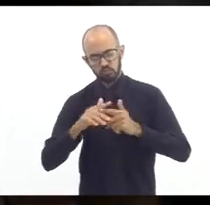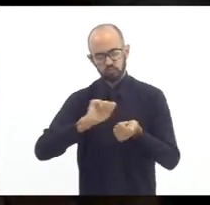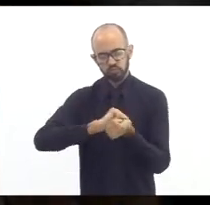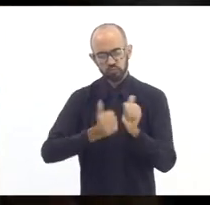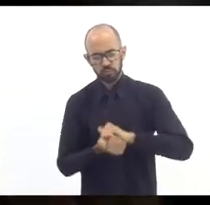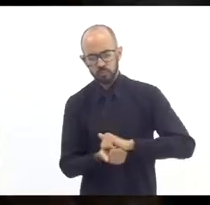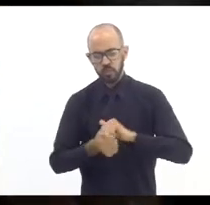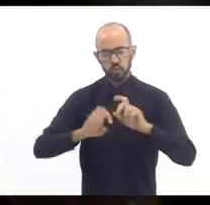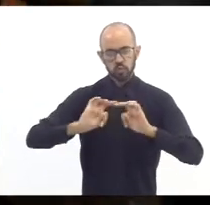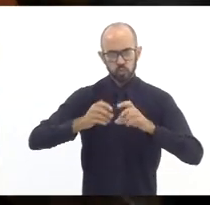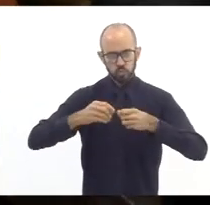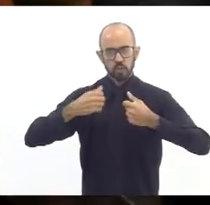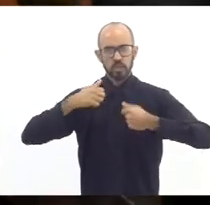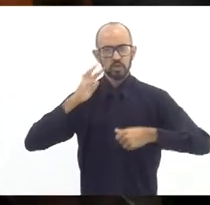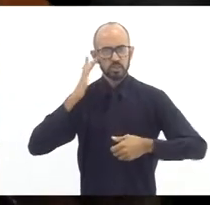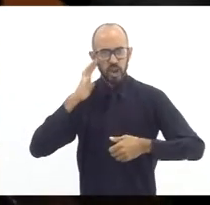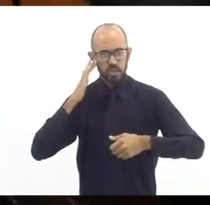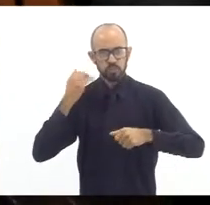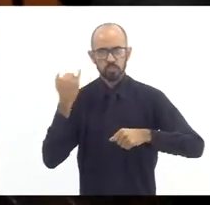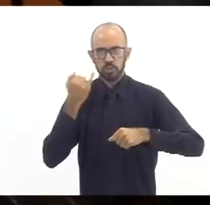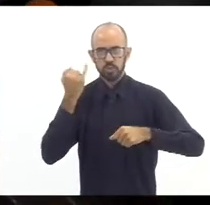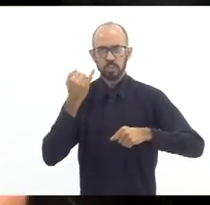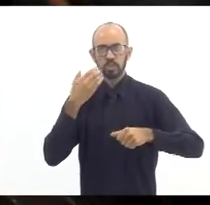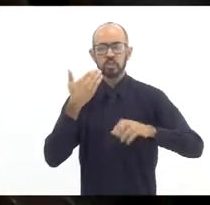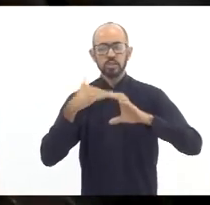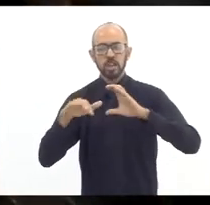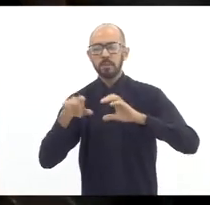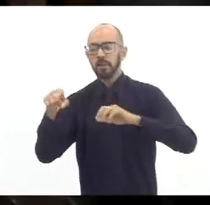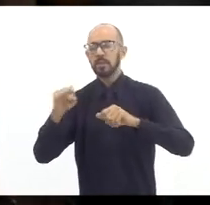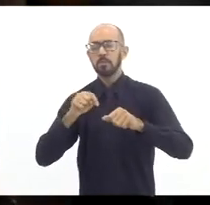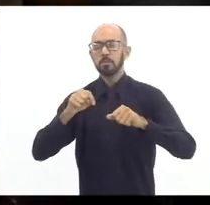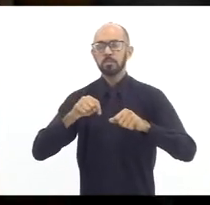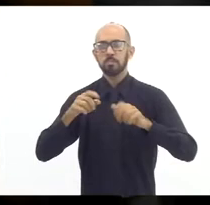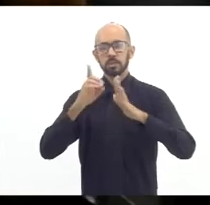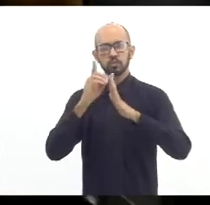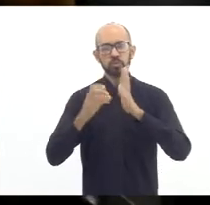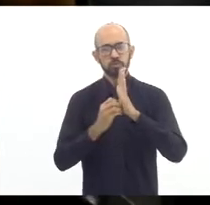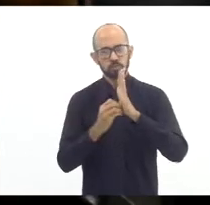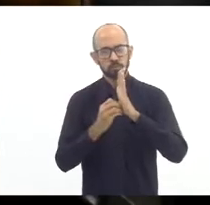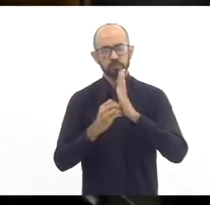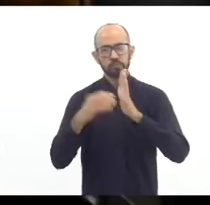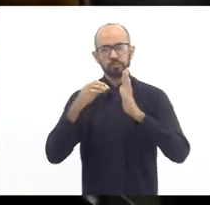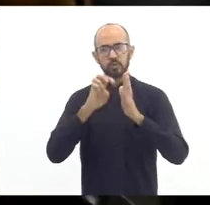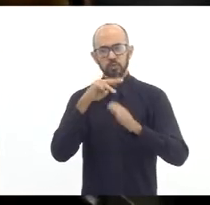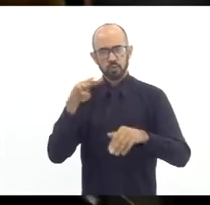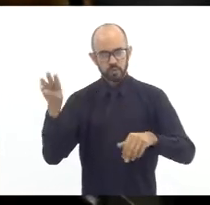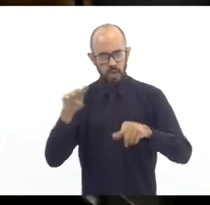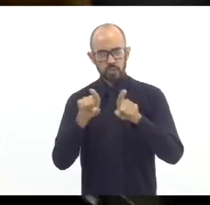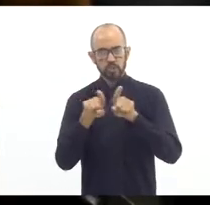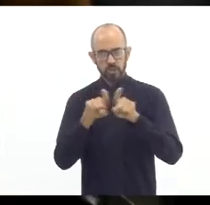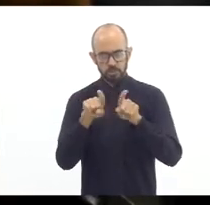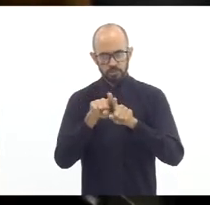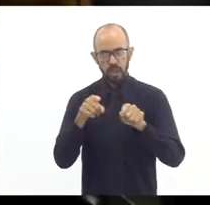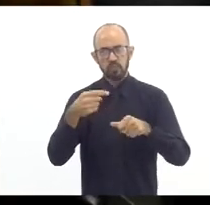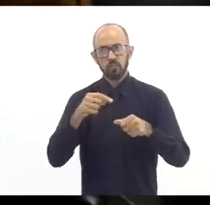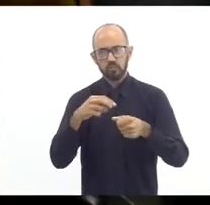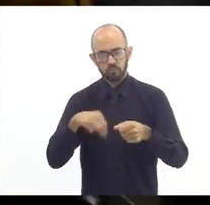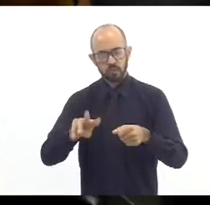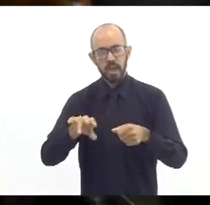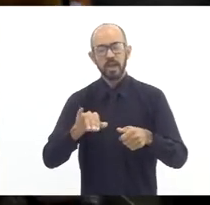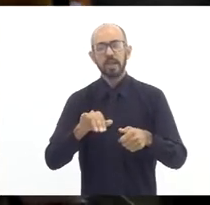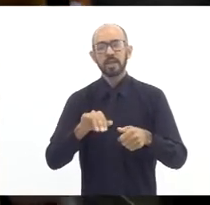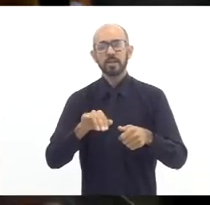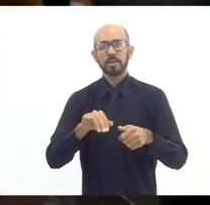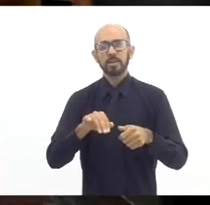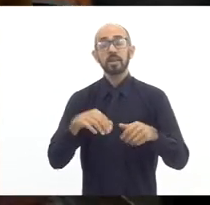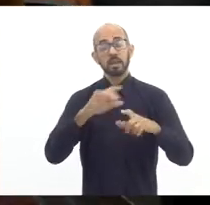e leva para uma consulta pública, que é divulgada no Diário Oficial do Estado e no site da Agência Reguladora e nas nossas redes sociais,